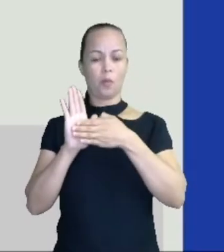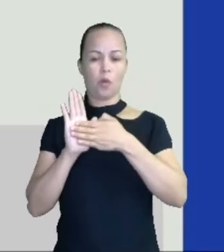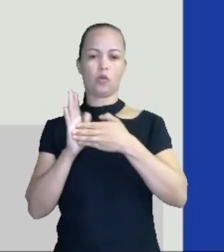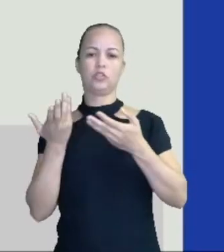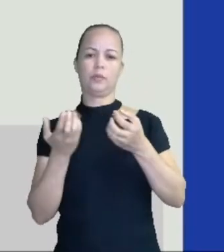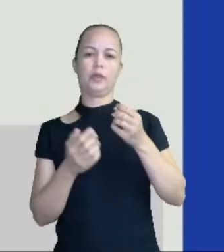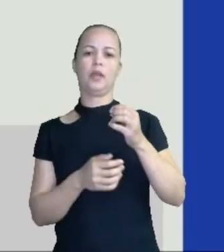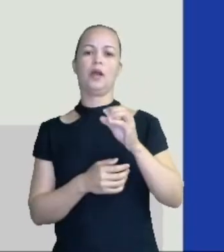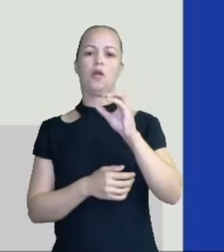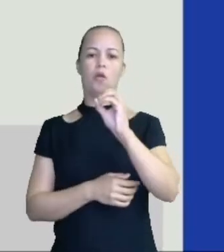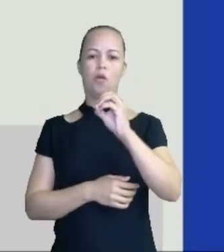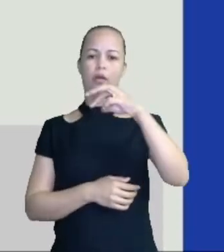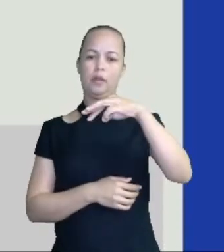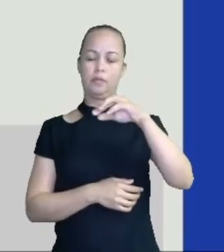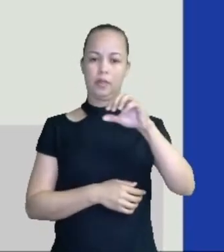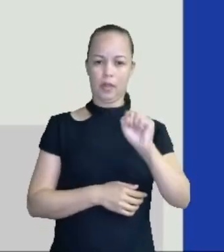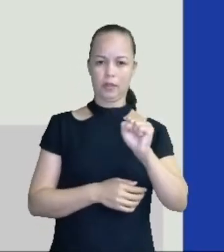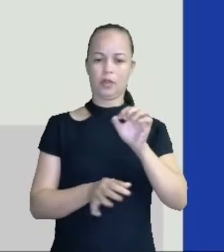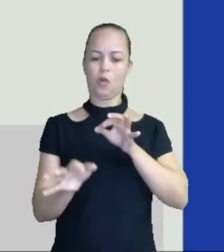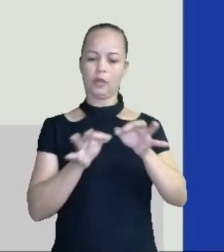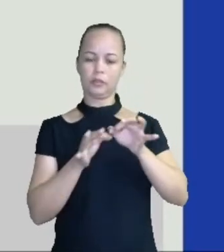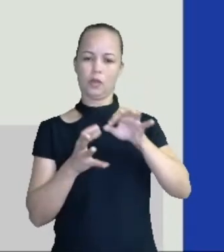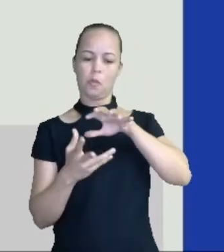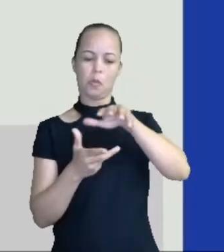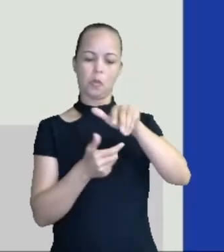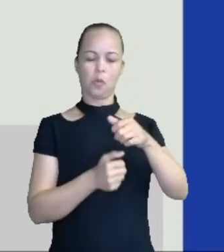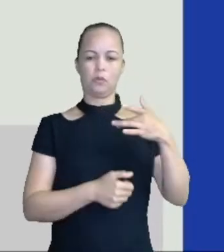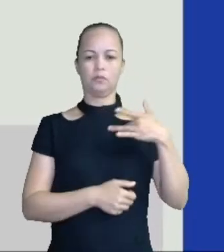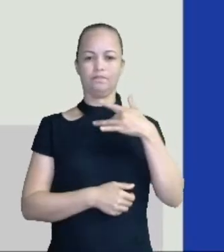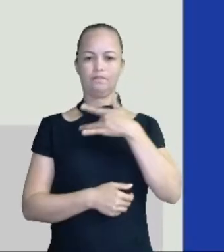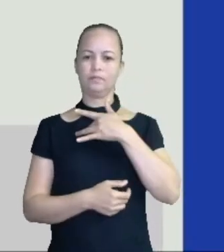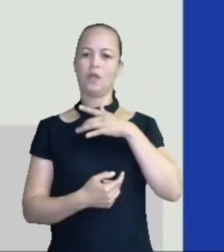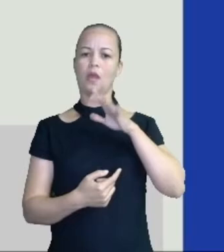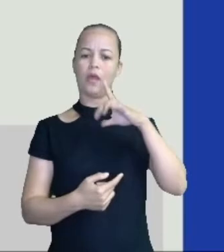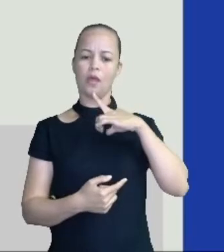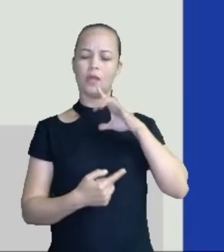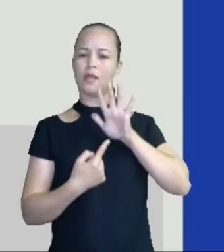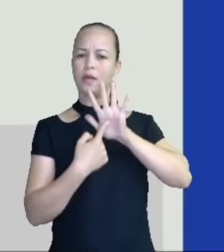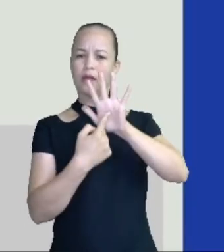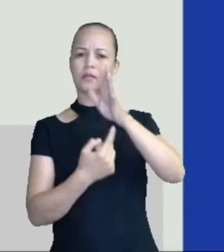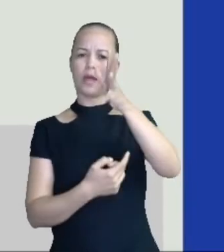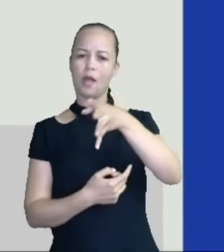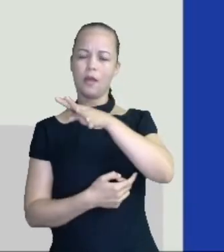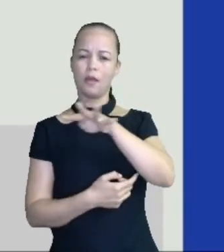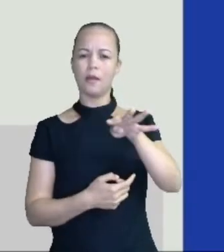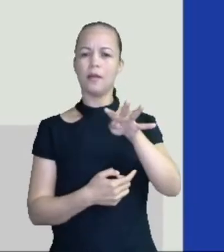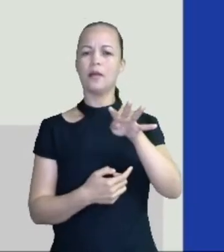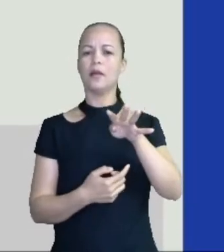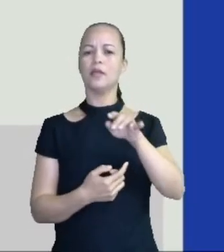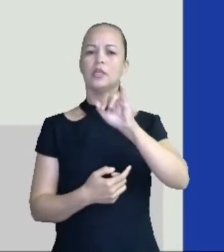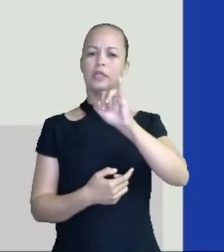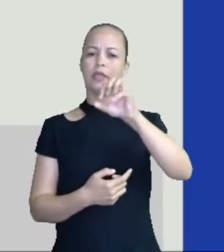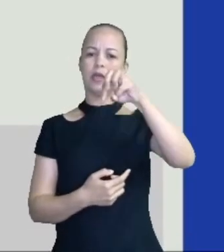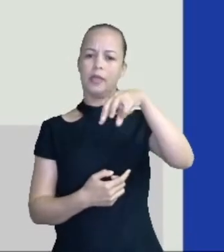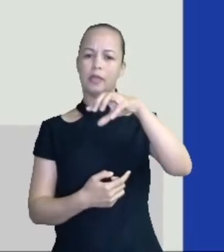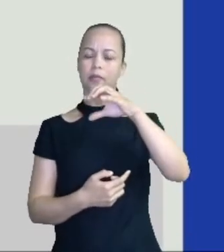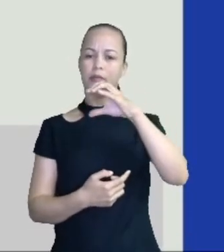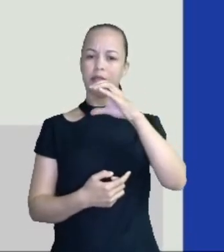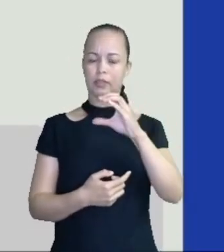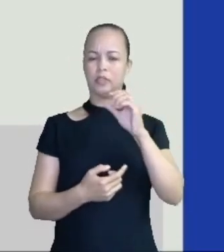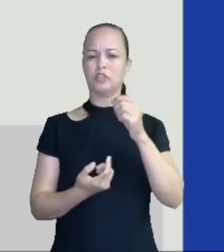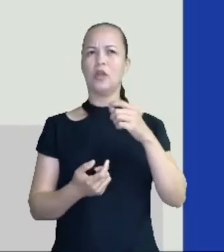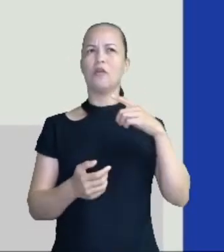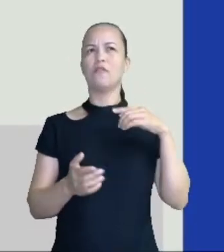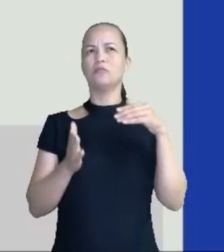pela OMS, que é a Organização Mundial da Saúde, lá nessa tabelinha a gente vai observar que os IMCs normais eles vão